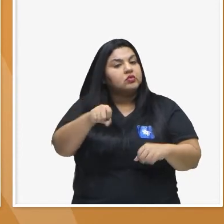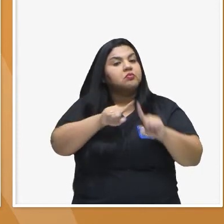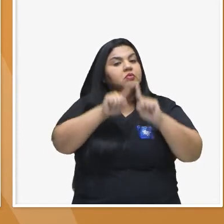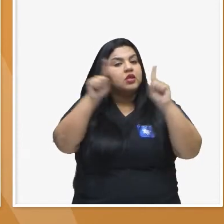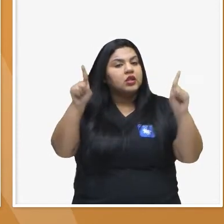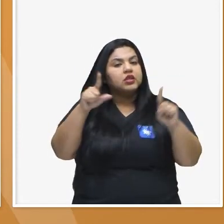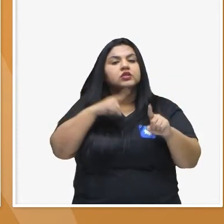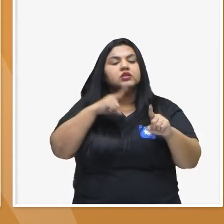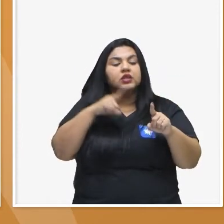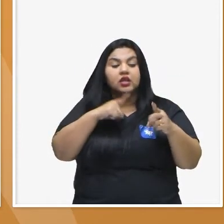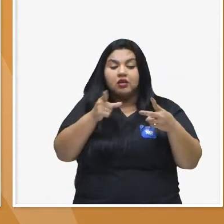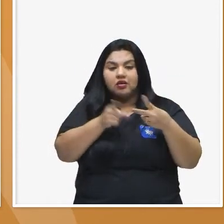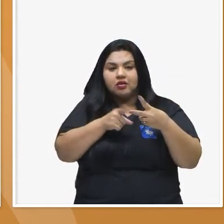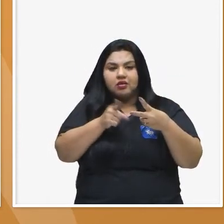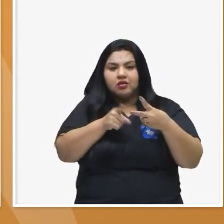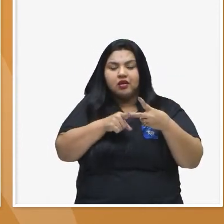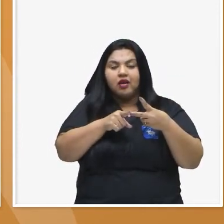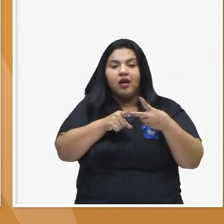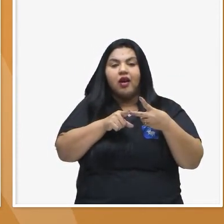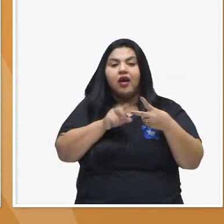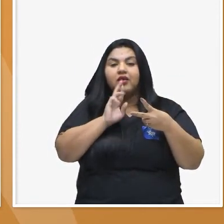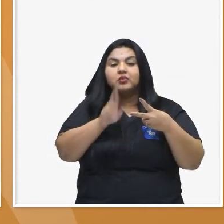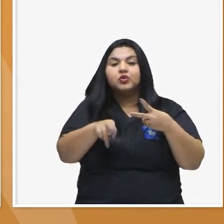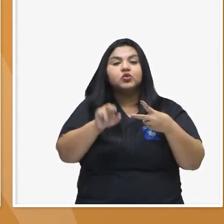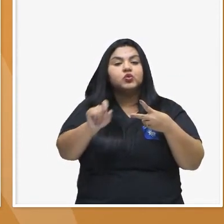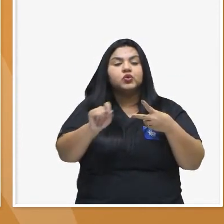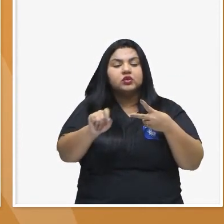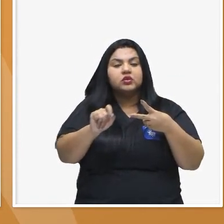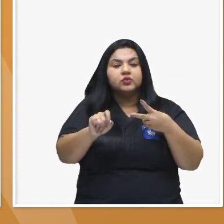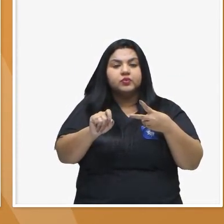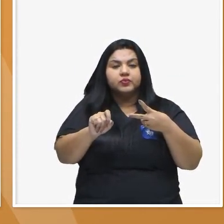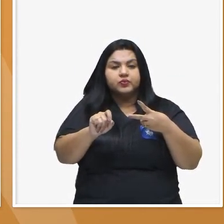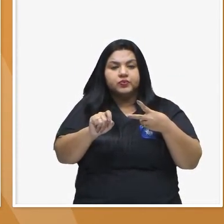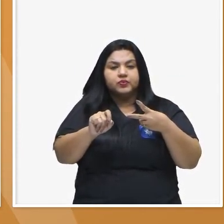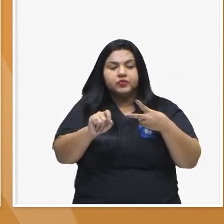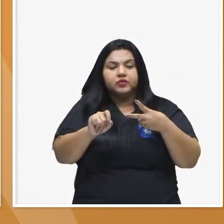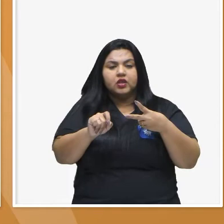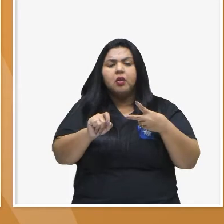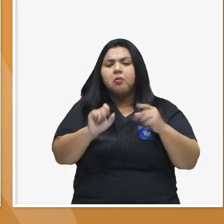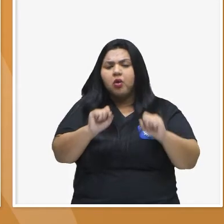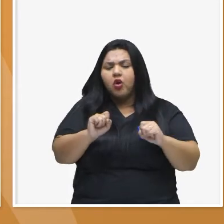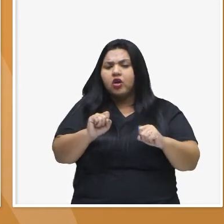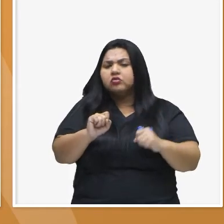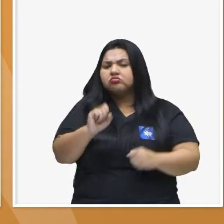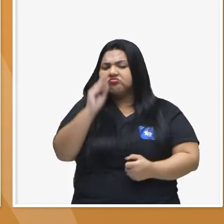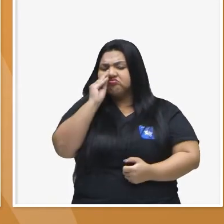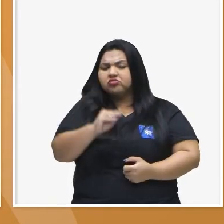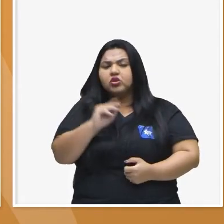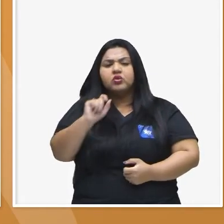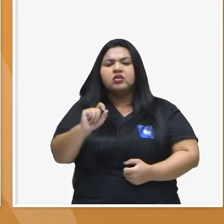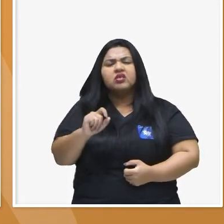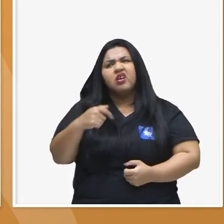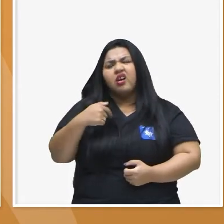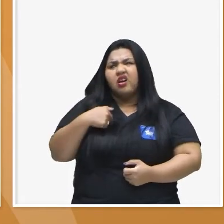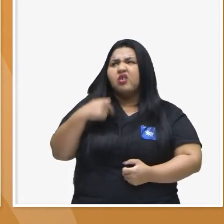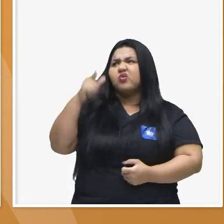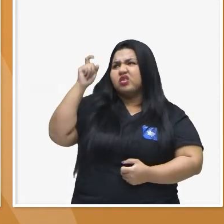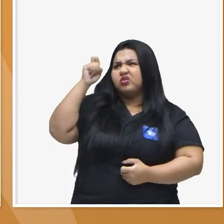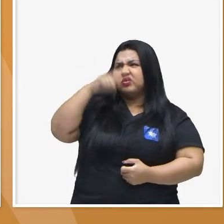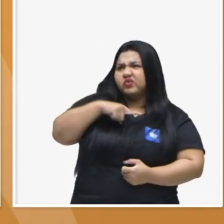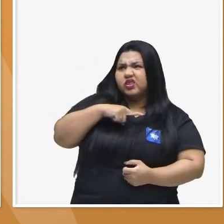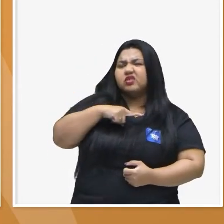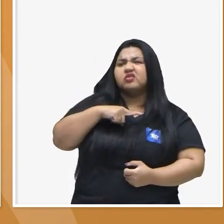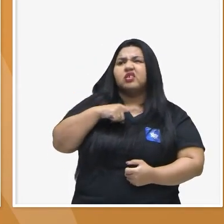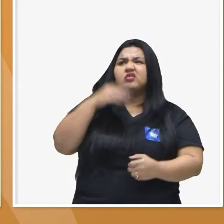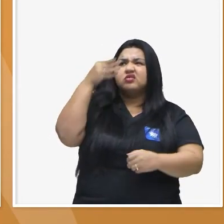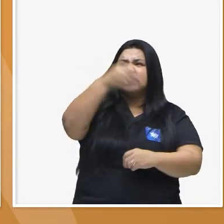as antíteses, né? Que é o quê? A negação, pode negar tudo isso. Ah, eu tenho dificuldade para chegar na